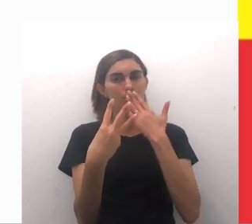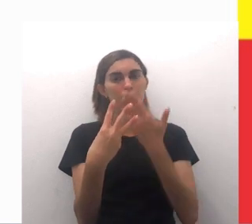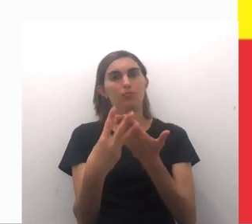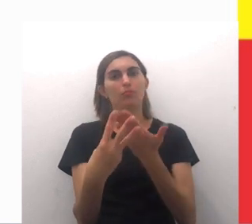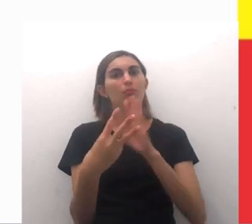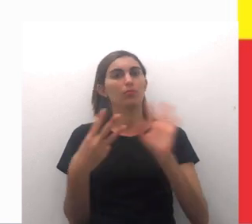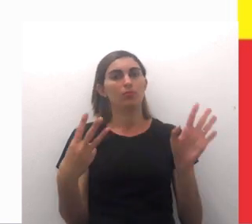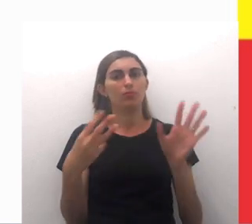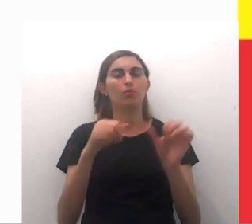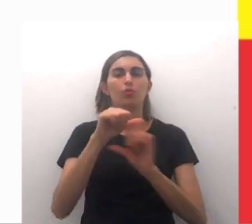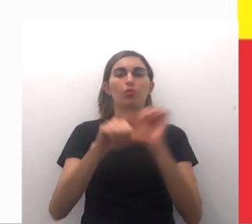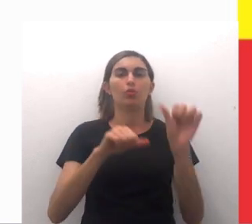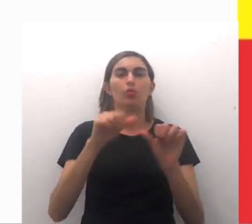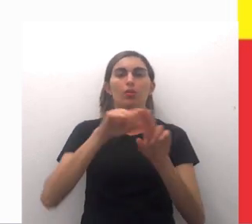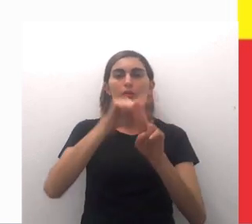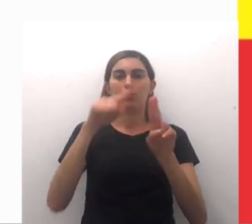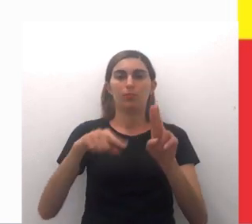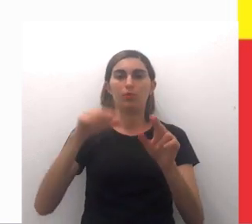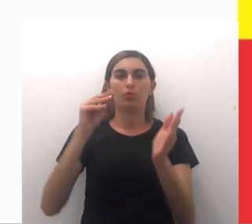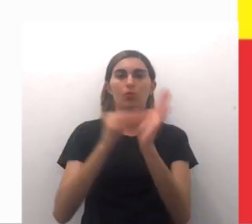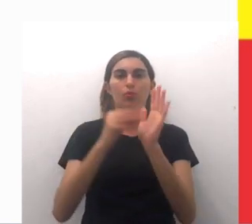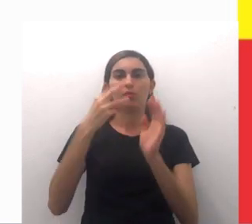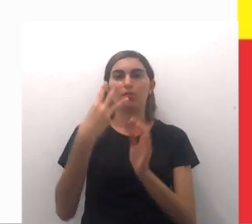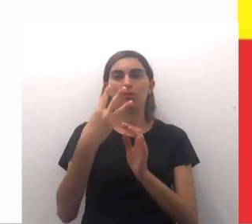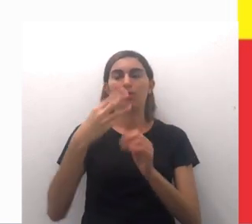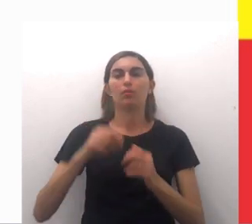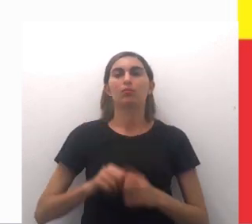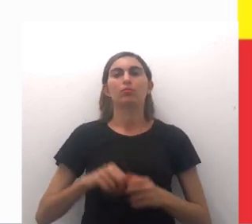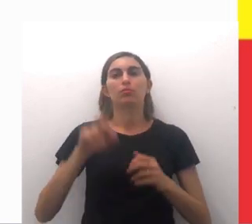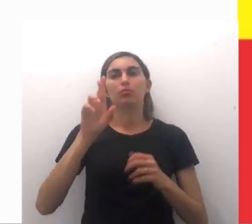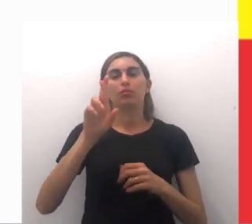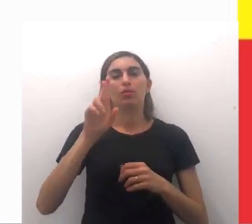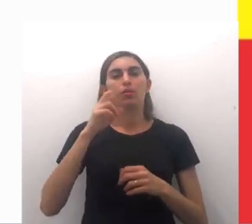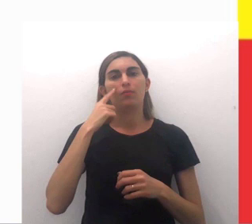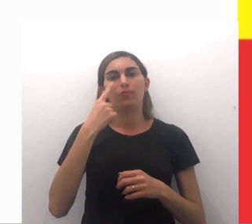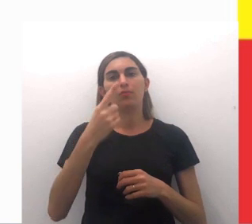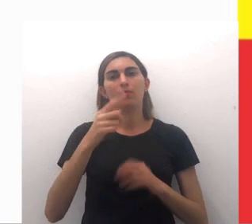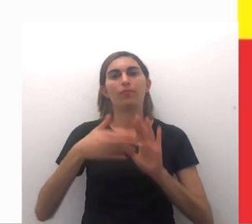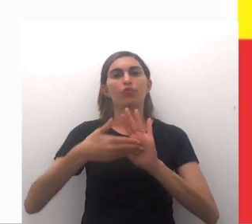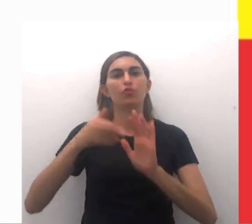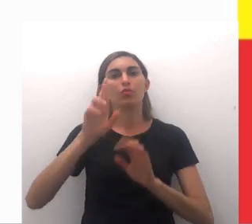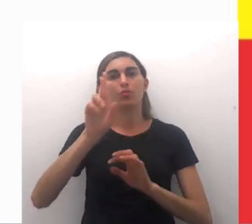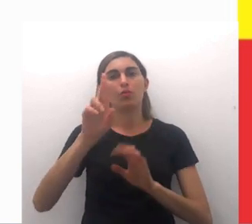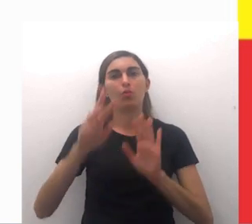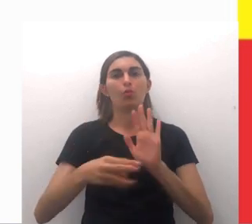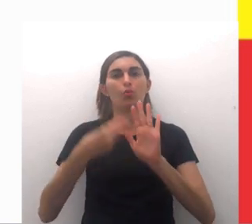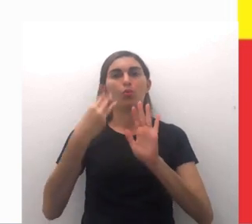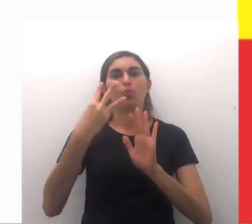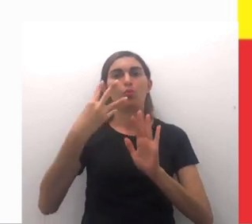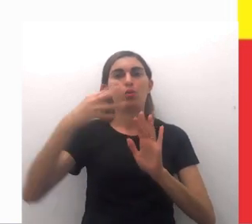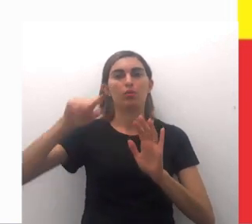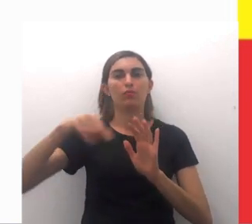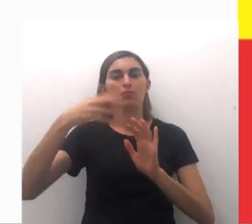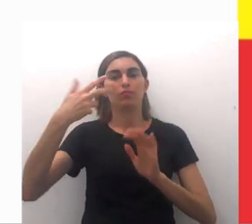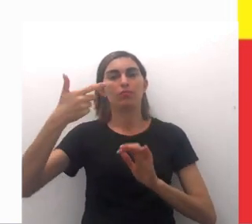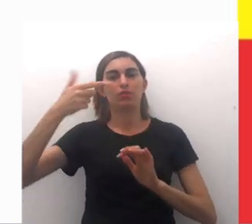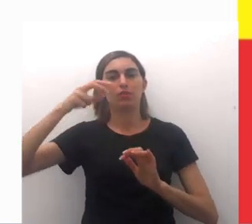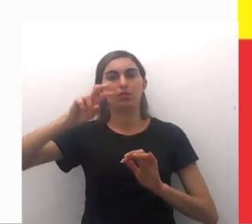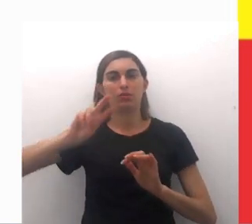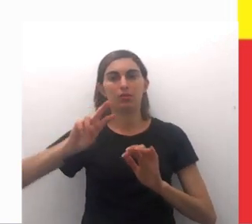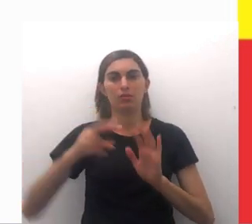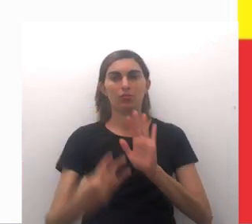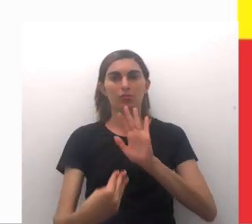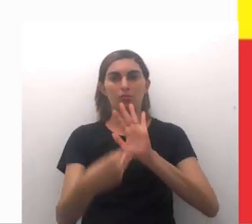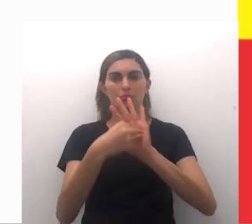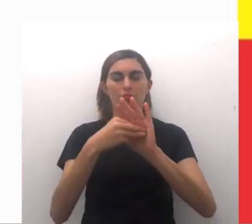Então, π, a gente troca π e coloca 3. O raio, a gente troca o raio, veja aí. A gente tira o raio e coloca 4,25.